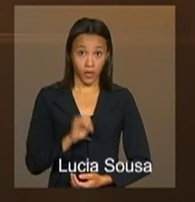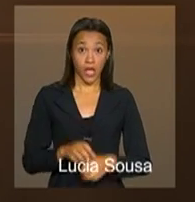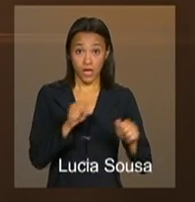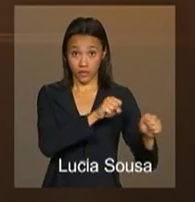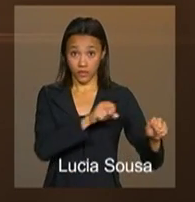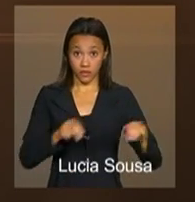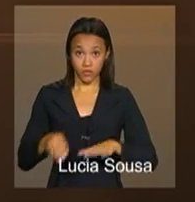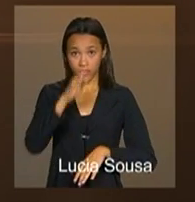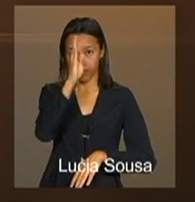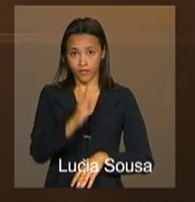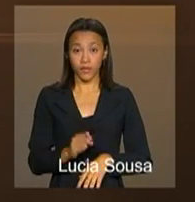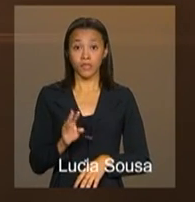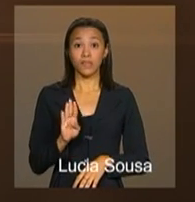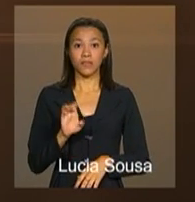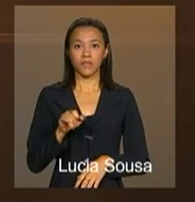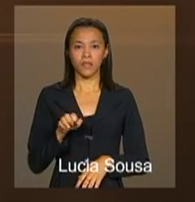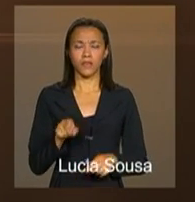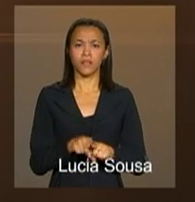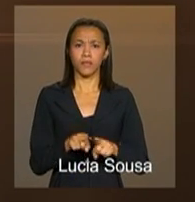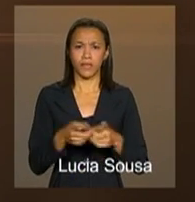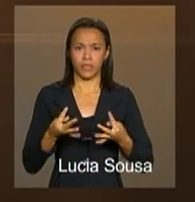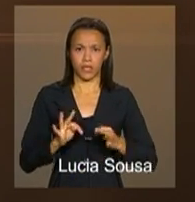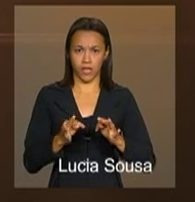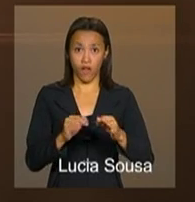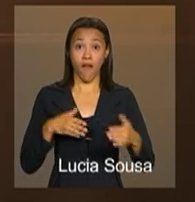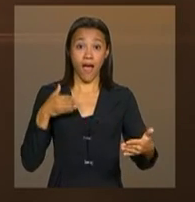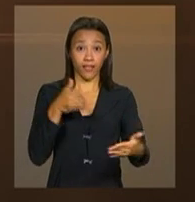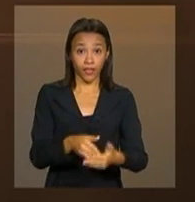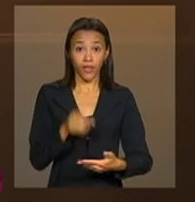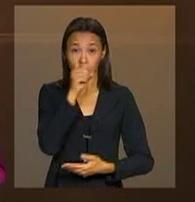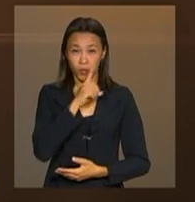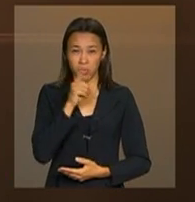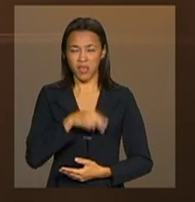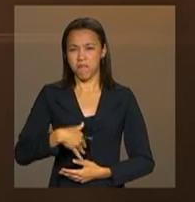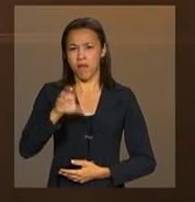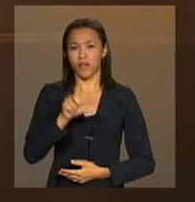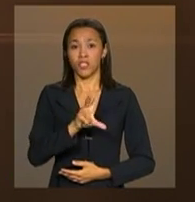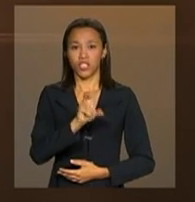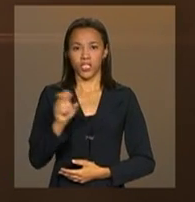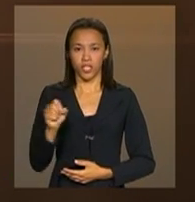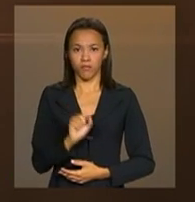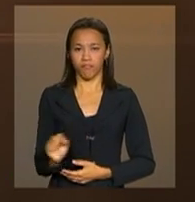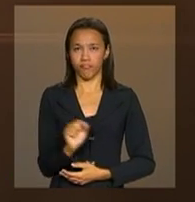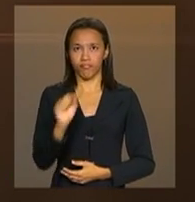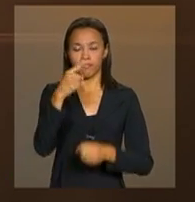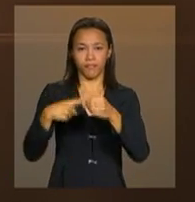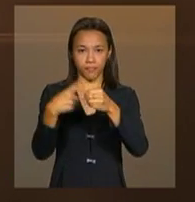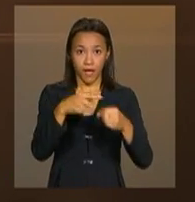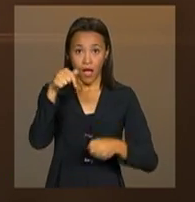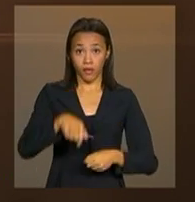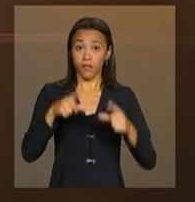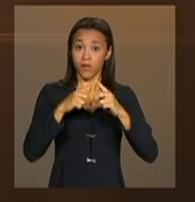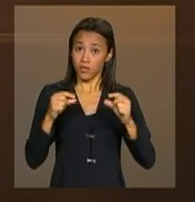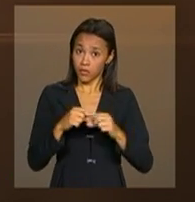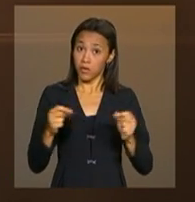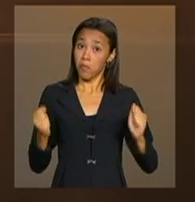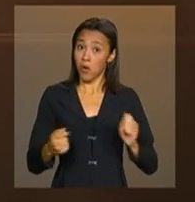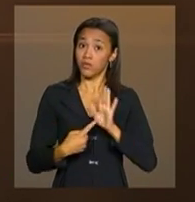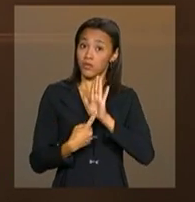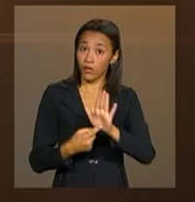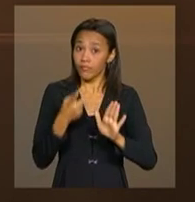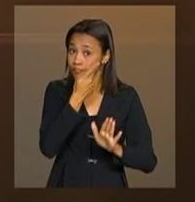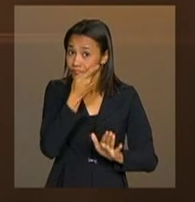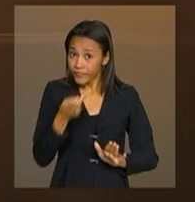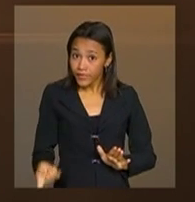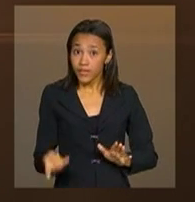A Semana Nacional de Ciência e Tecnologia segue até domingo em mais de 500 municípios. Em Brasília, as exposições podem ser